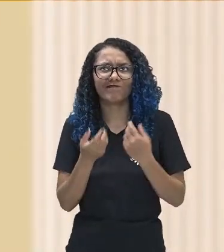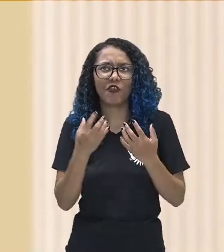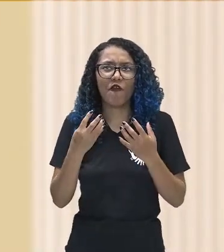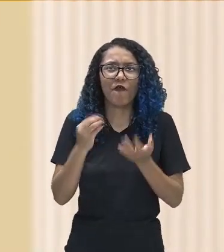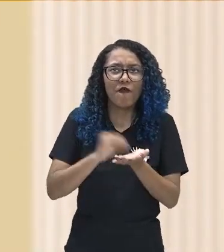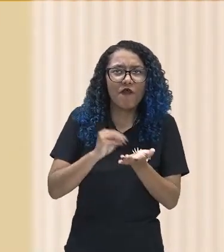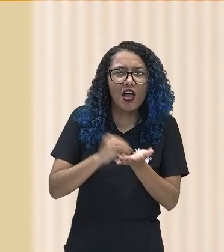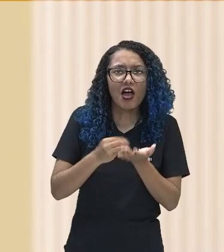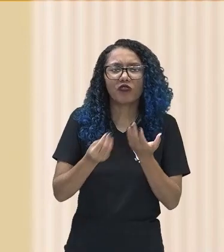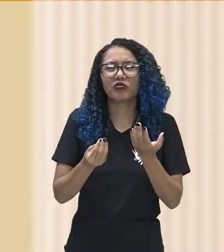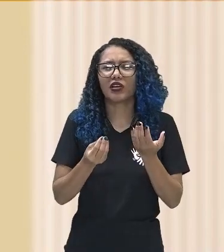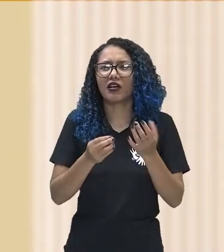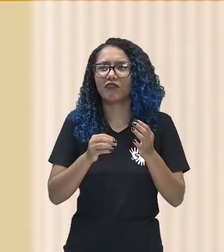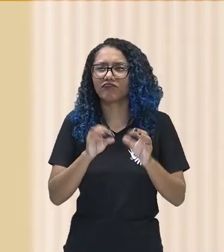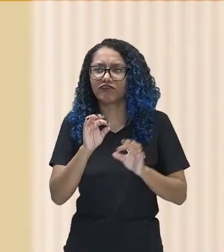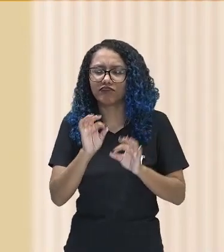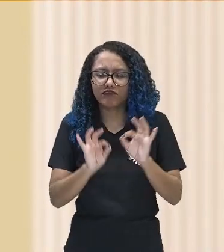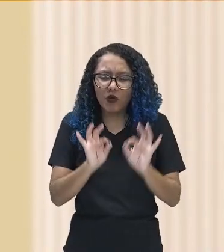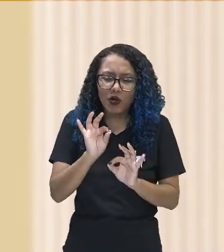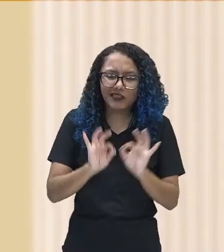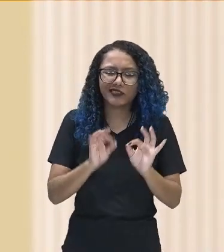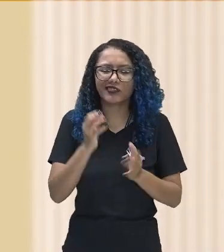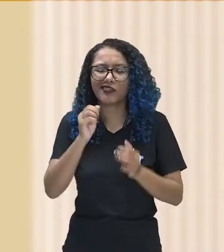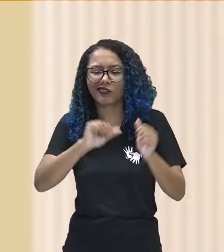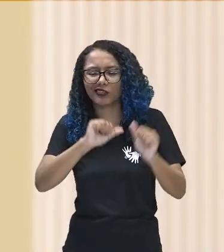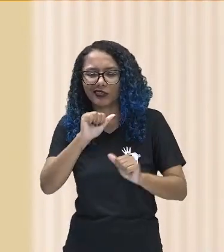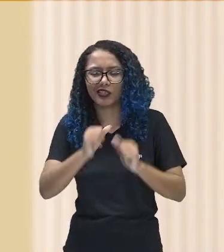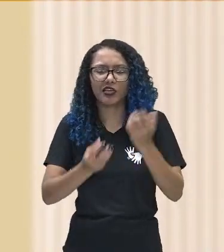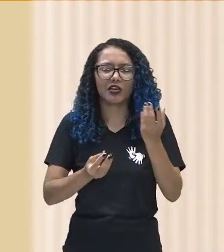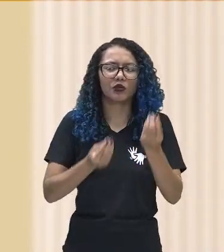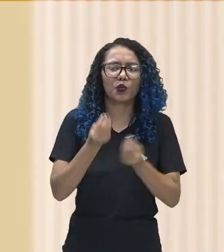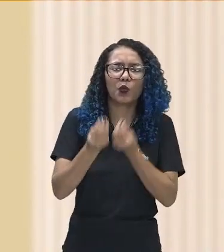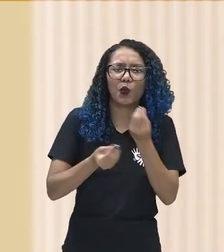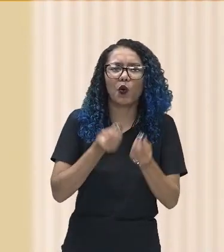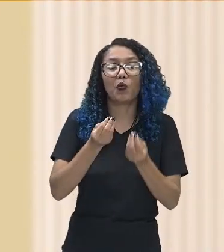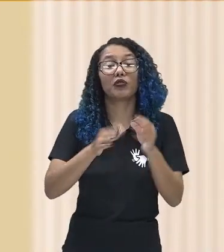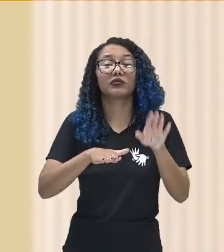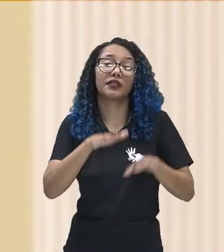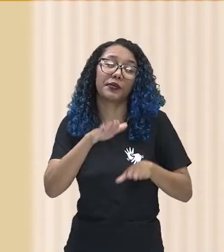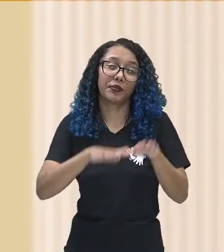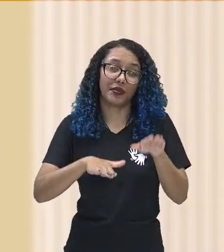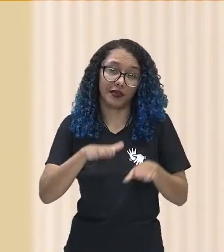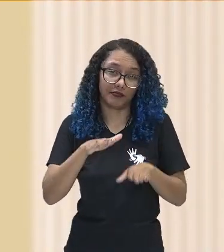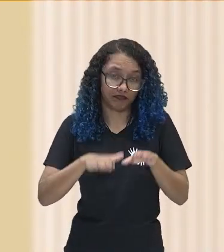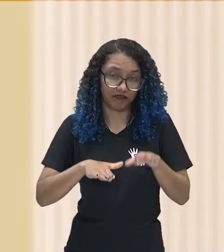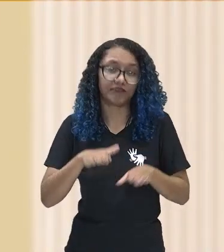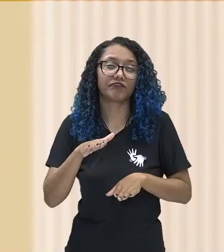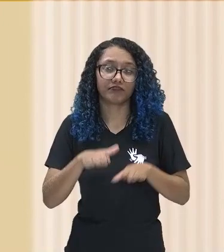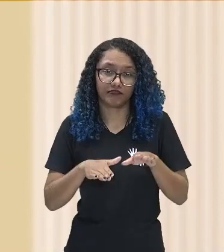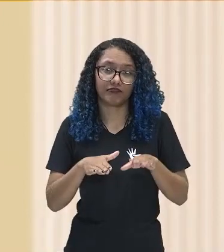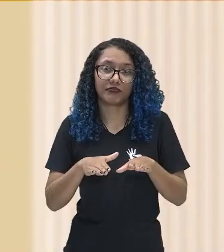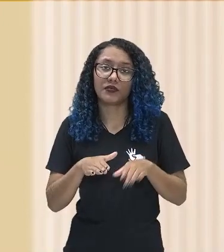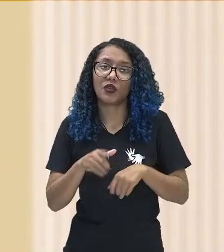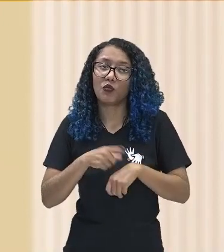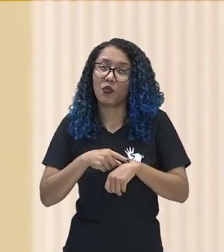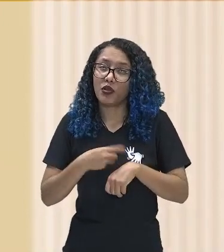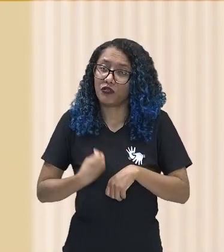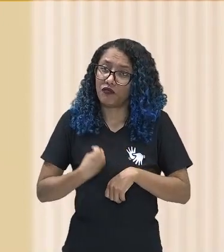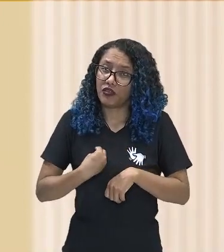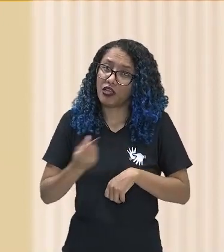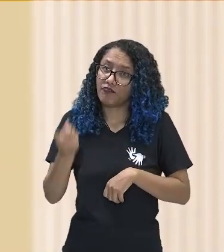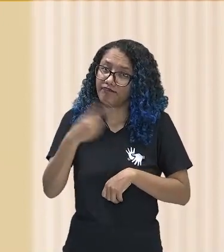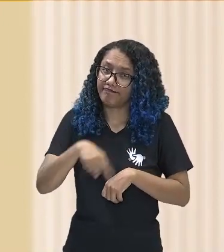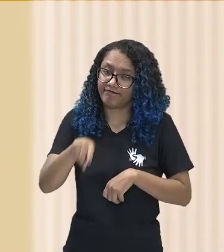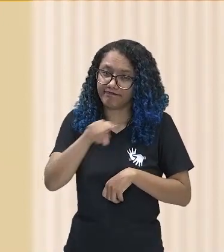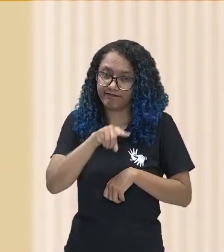do planejamento, Da análise e da observação? Aí vai depender, do momento de vida que você está passando agora.